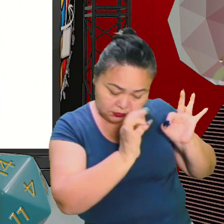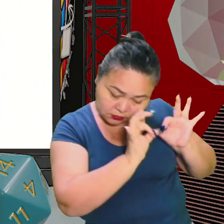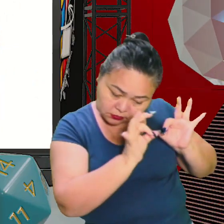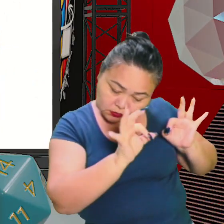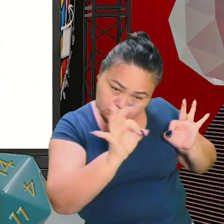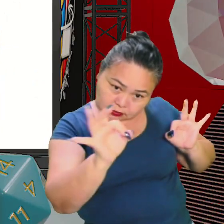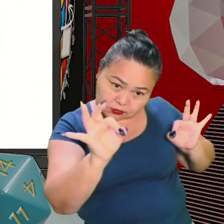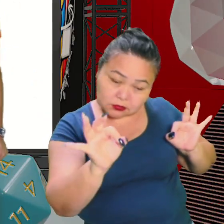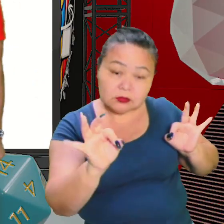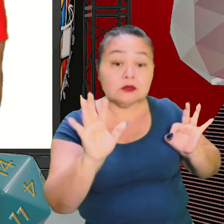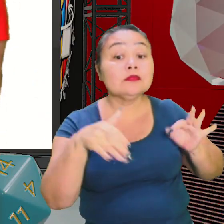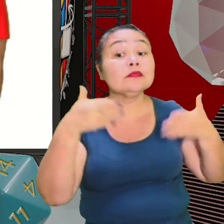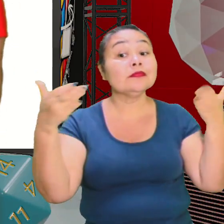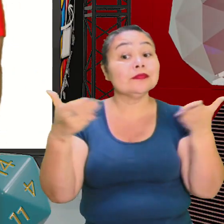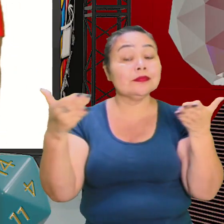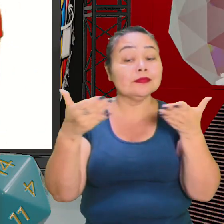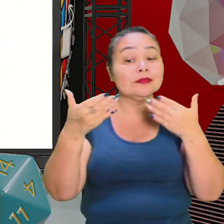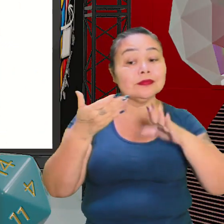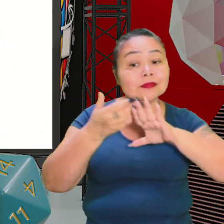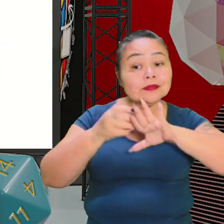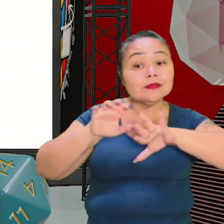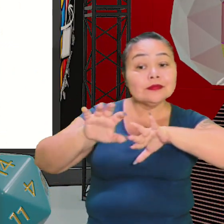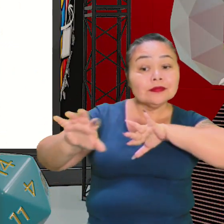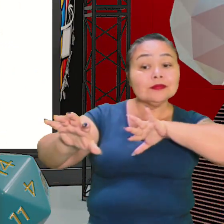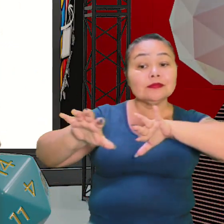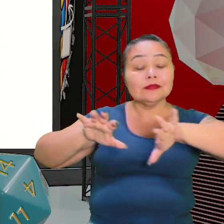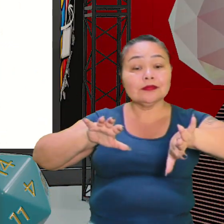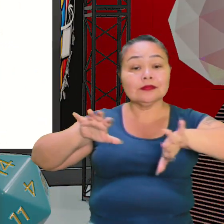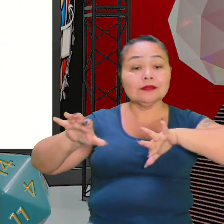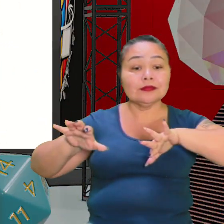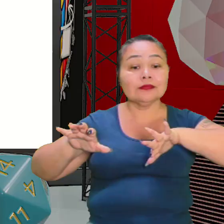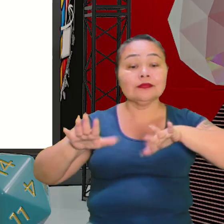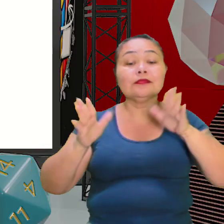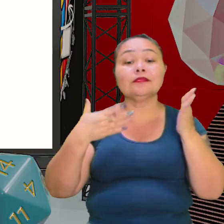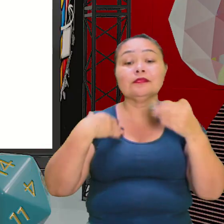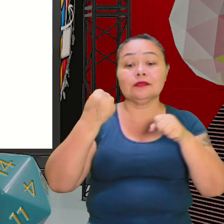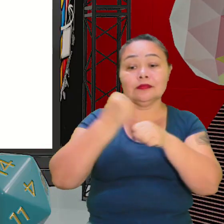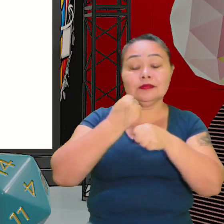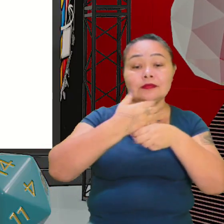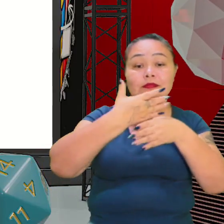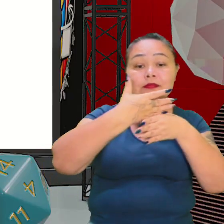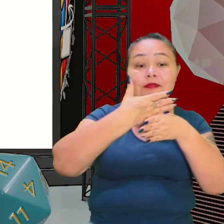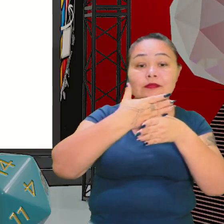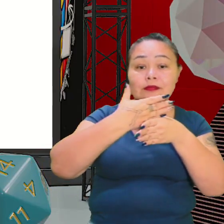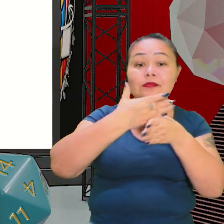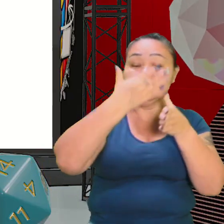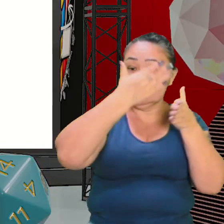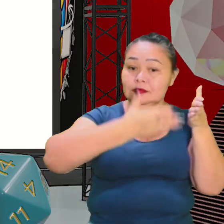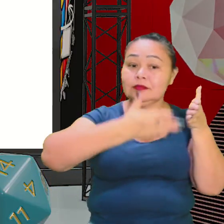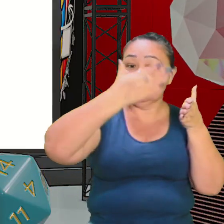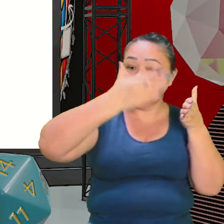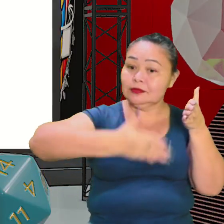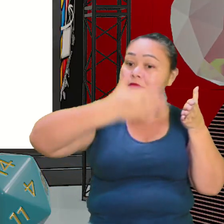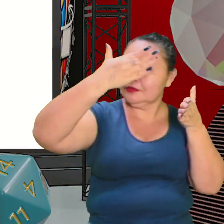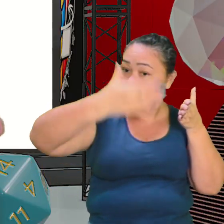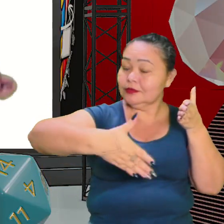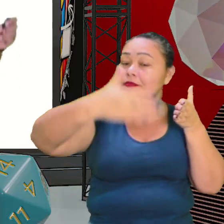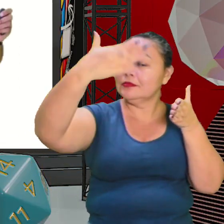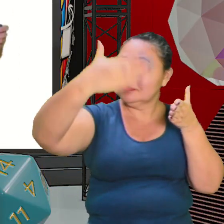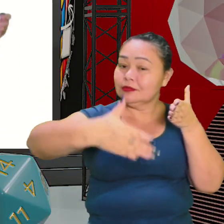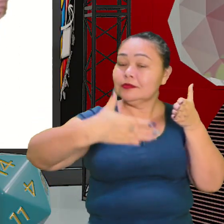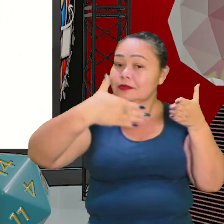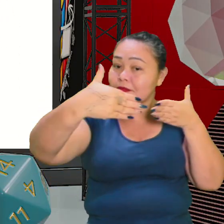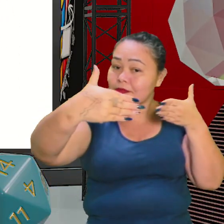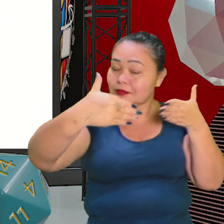medir tudinho. Agora eu vou separar. Ó, observem que o muro lá, ó, ele tem separações também, não é das colunas, para